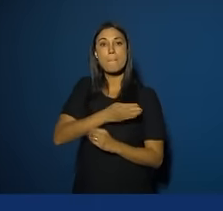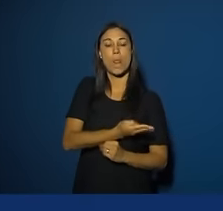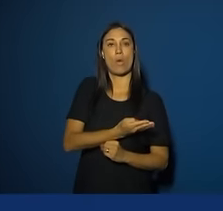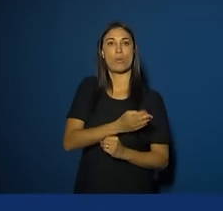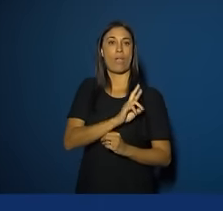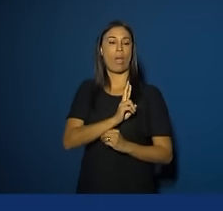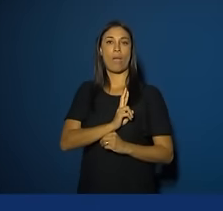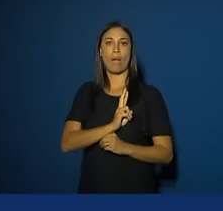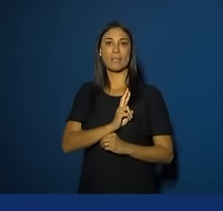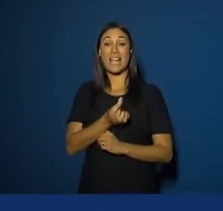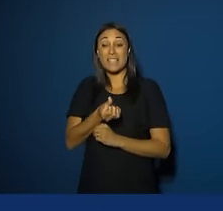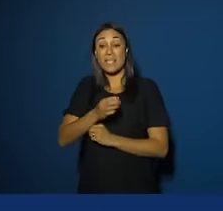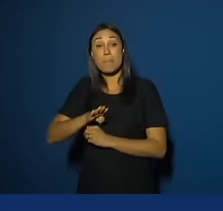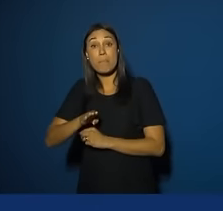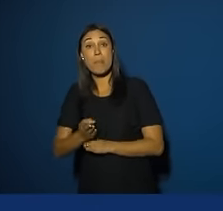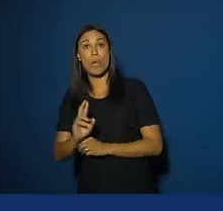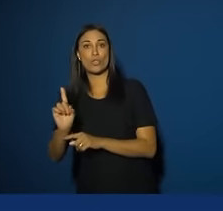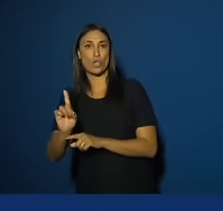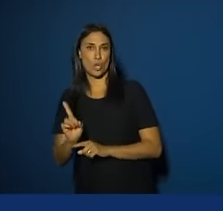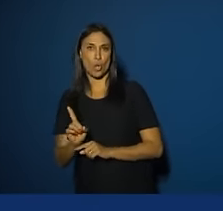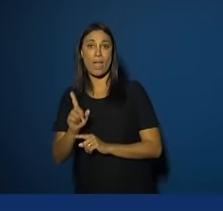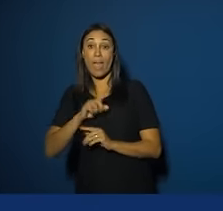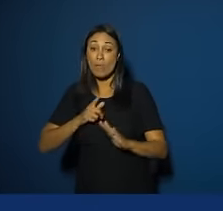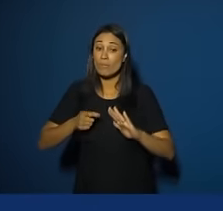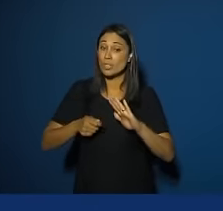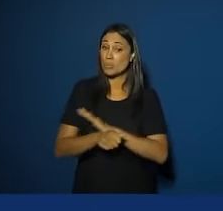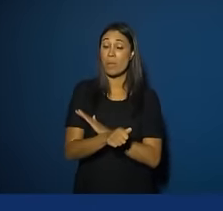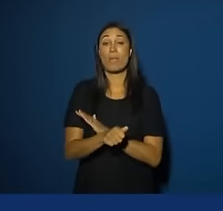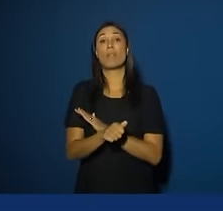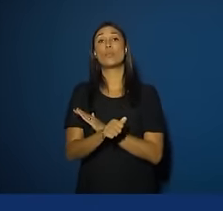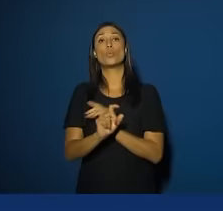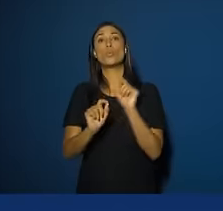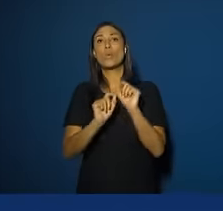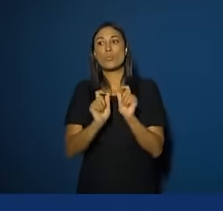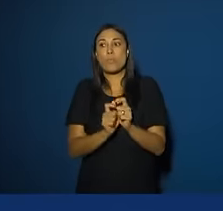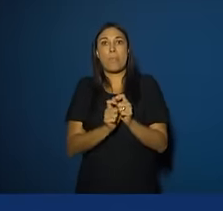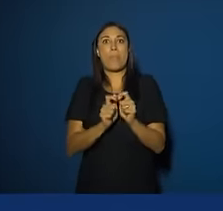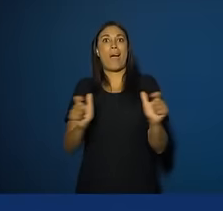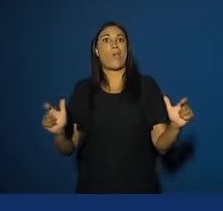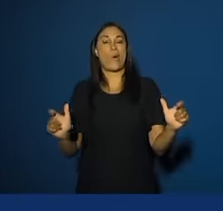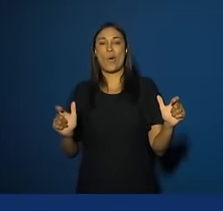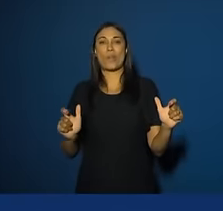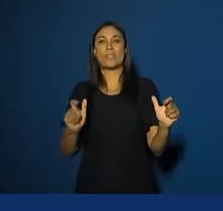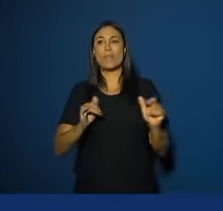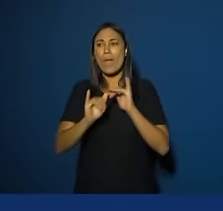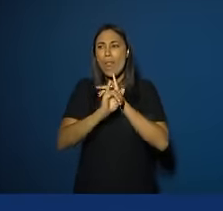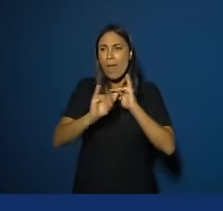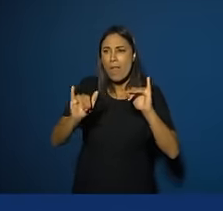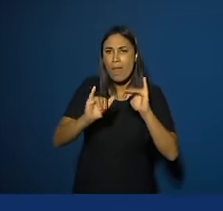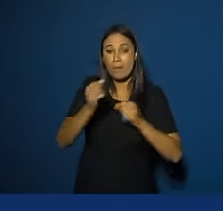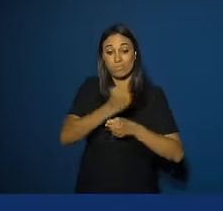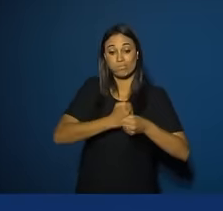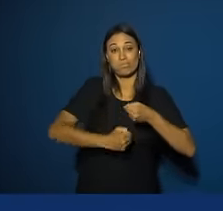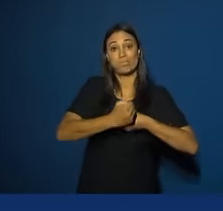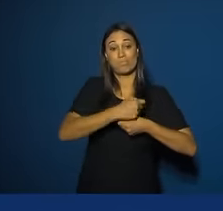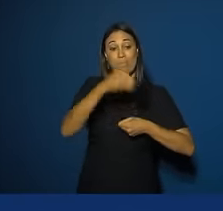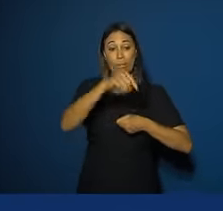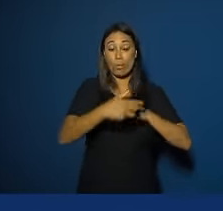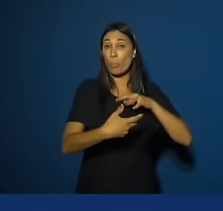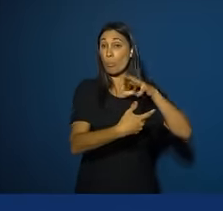anos 6 Bilhões de Dólares Esse é o investimento um dos maiores fdis anunciados ano passado no